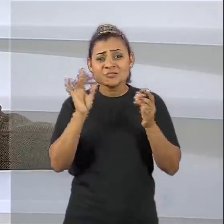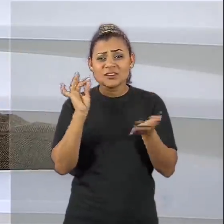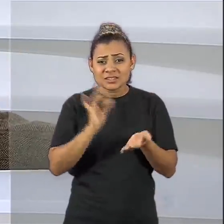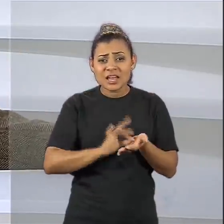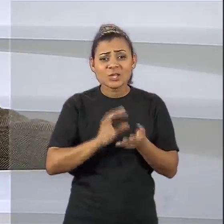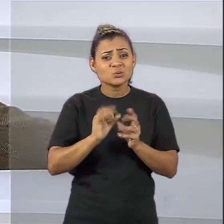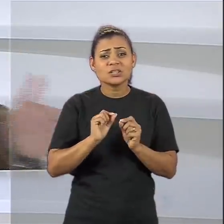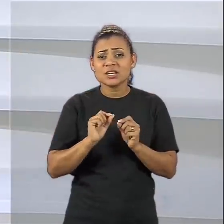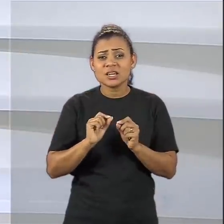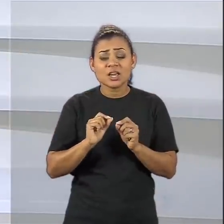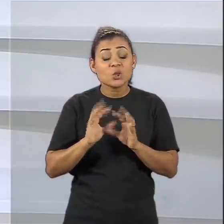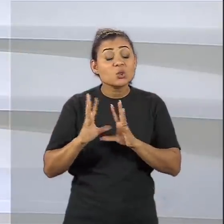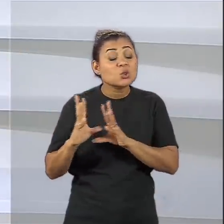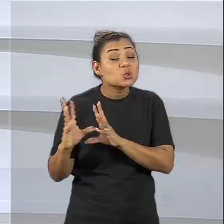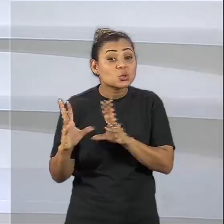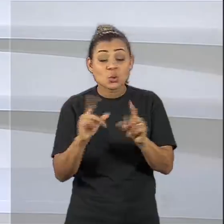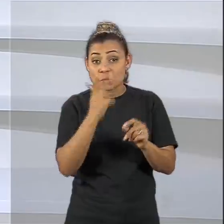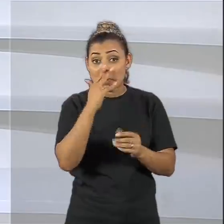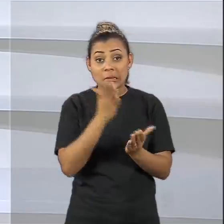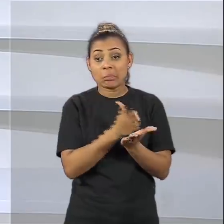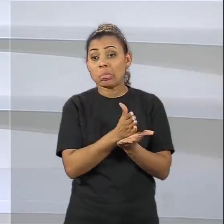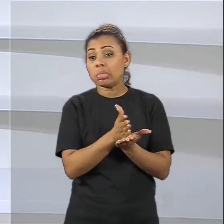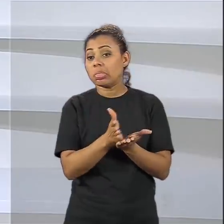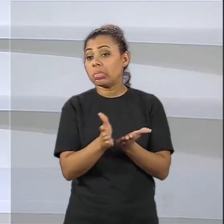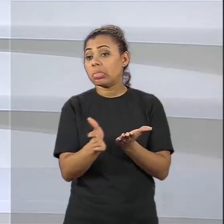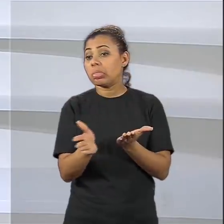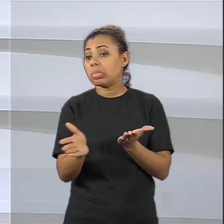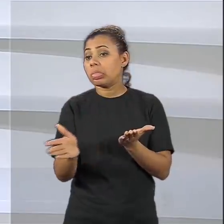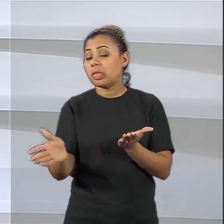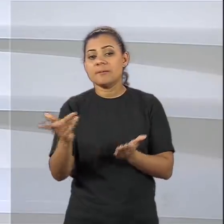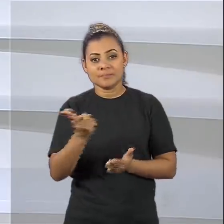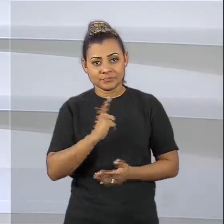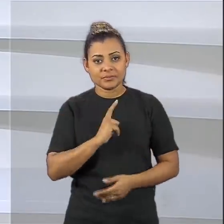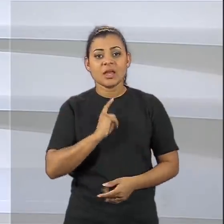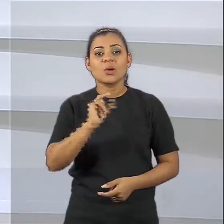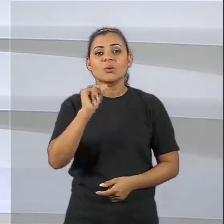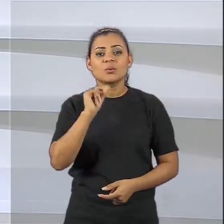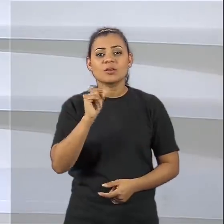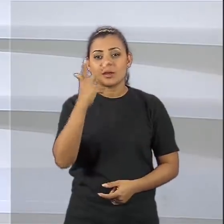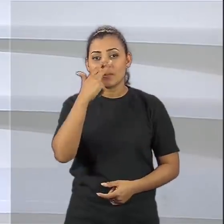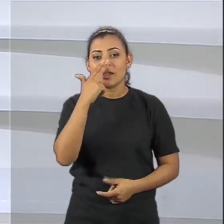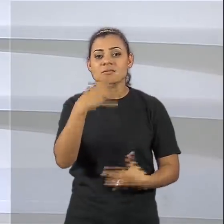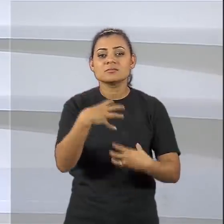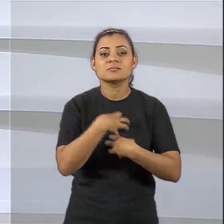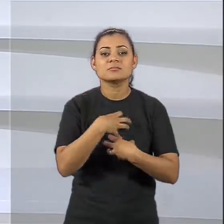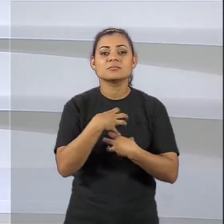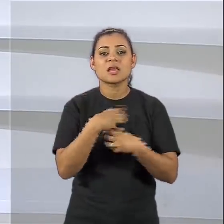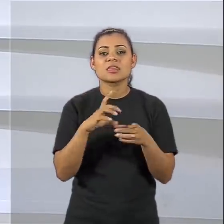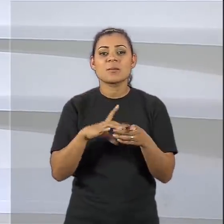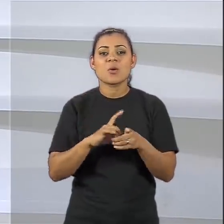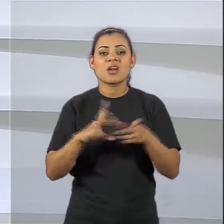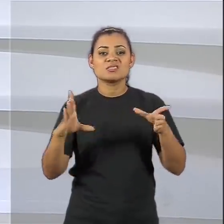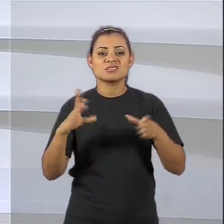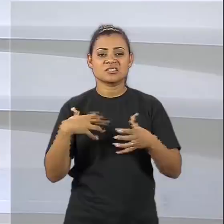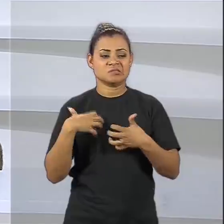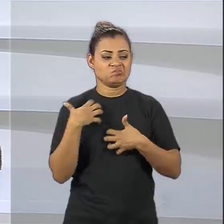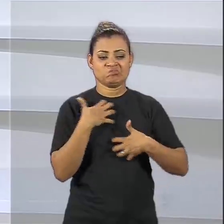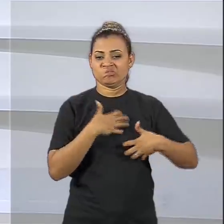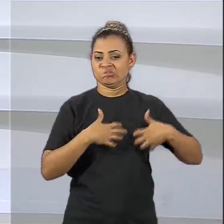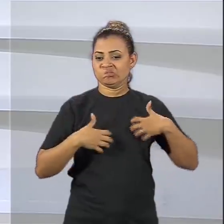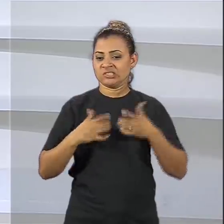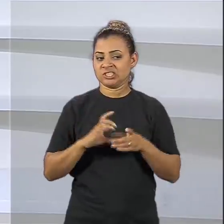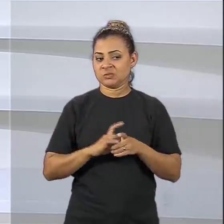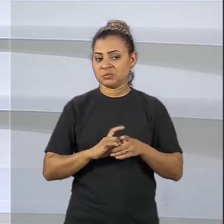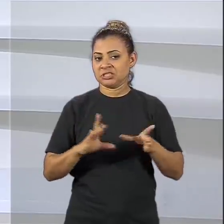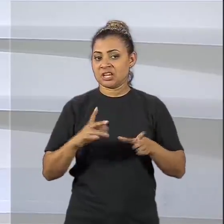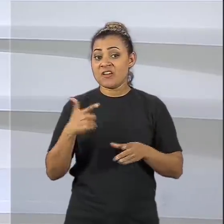estão saindo do trilho, né? Quer dizer, é uma onda principalmente de ressentimento em relação à democracia. Nos últimos 20 anos, ela